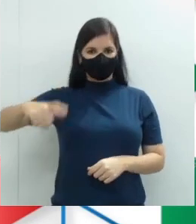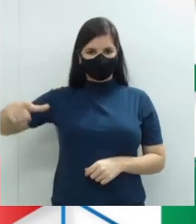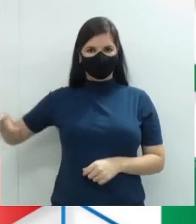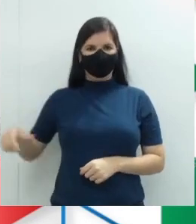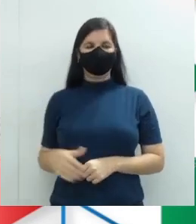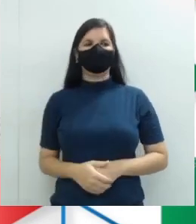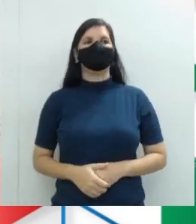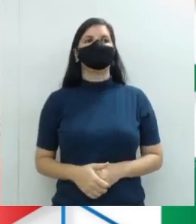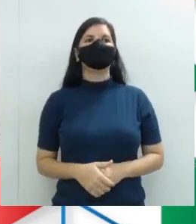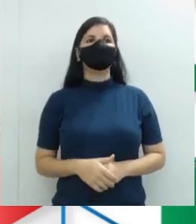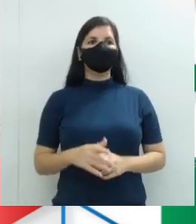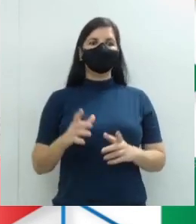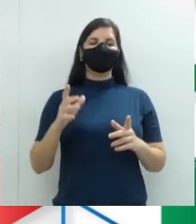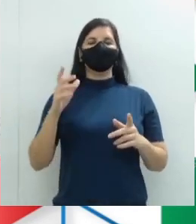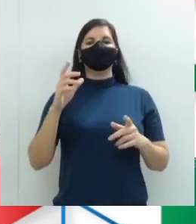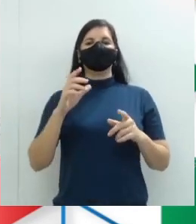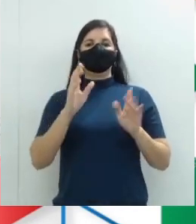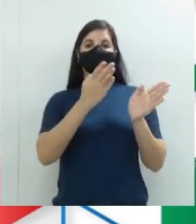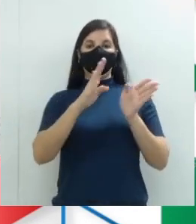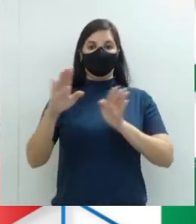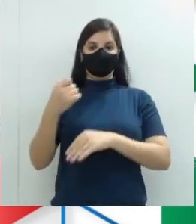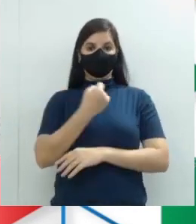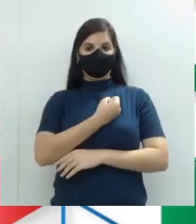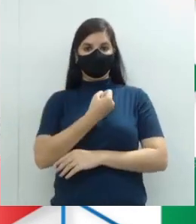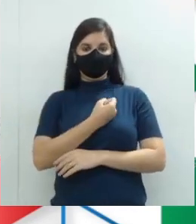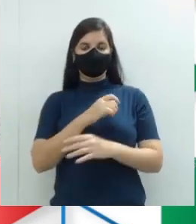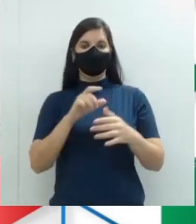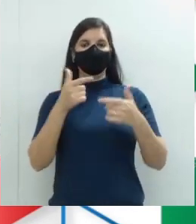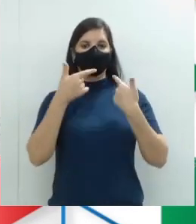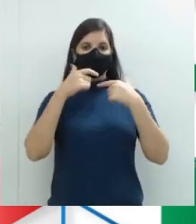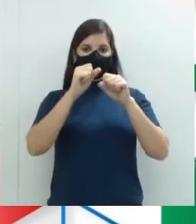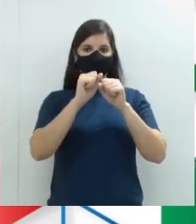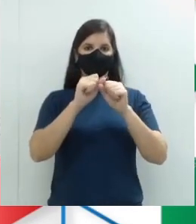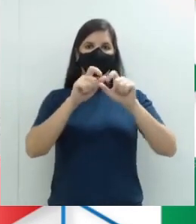muito mais, tá? Sobre sequência numérica e linguagem